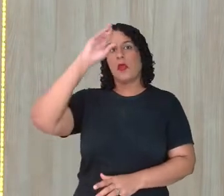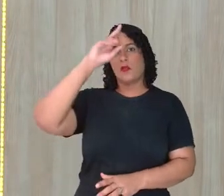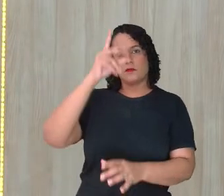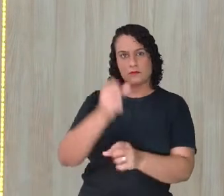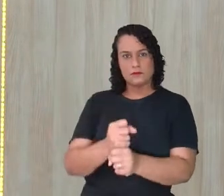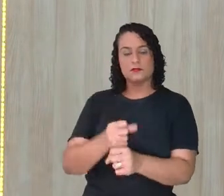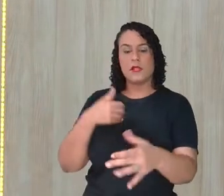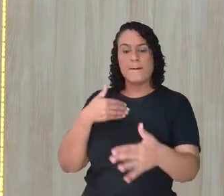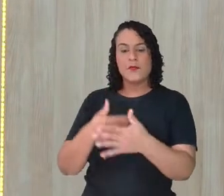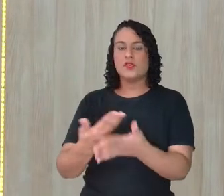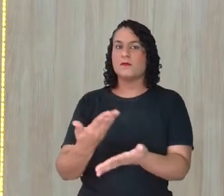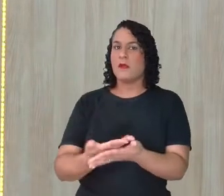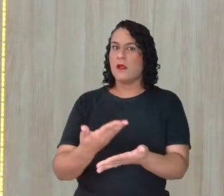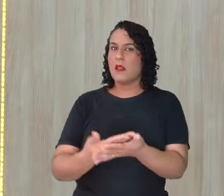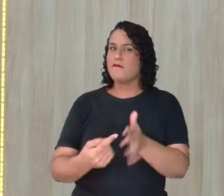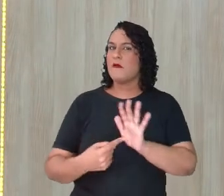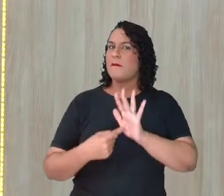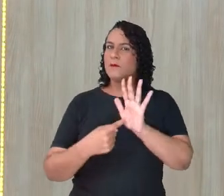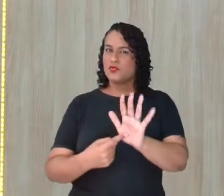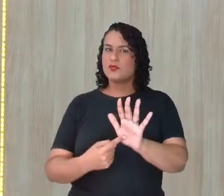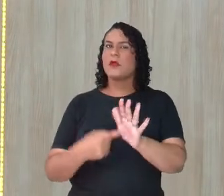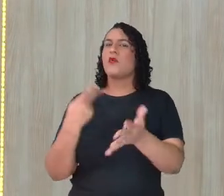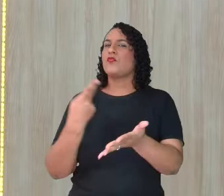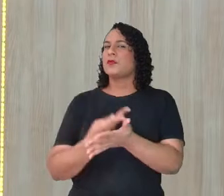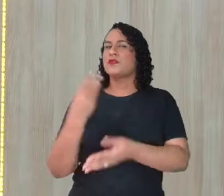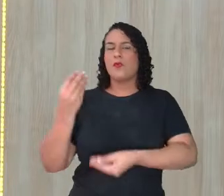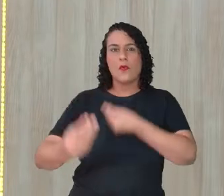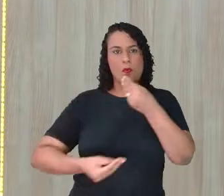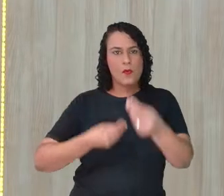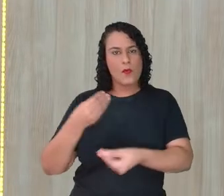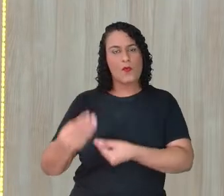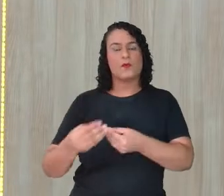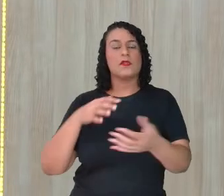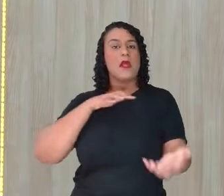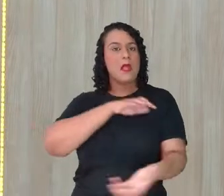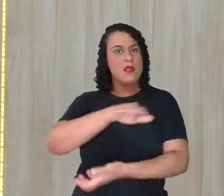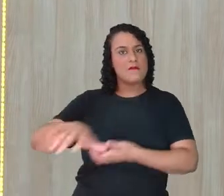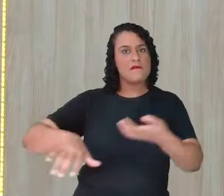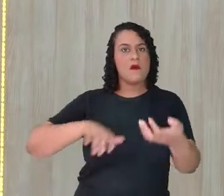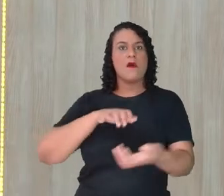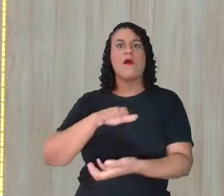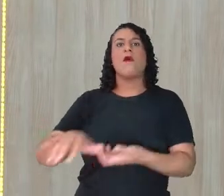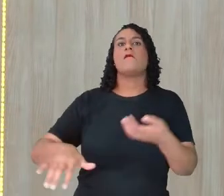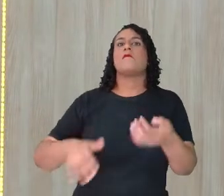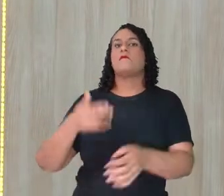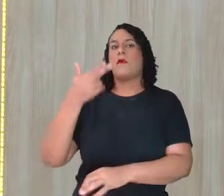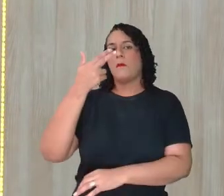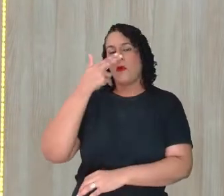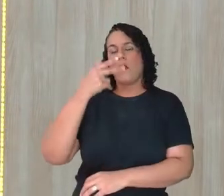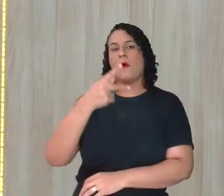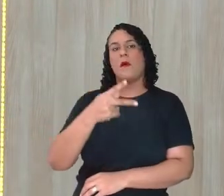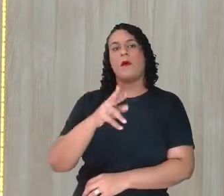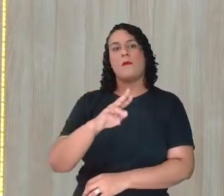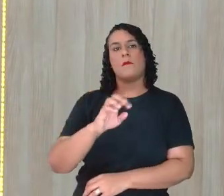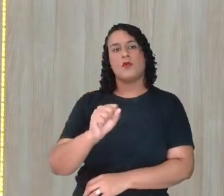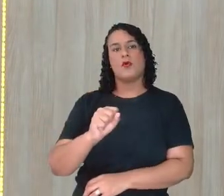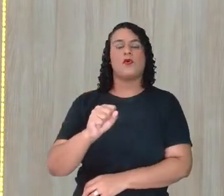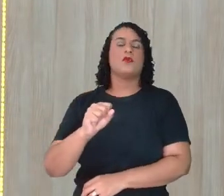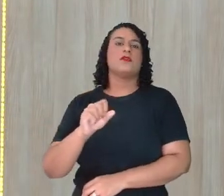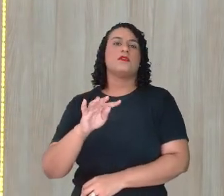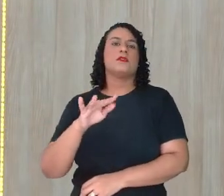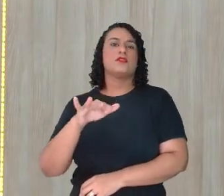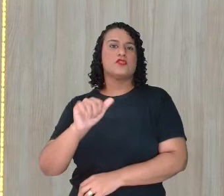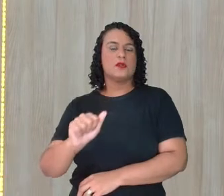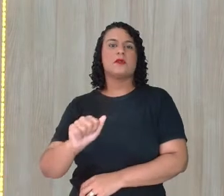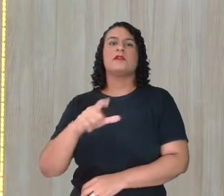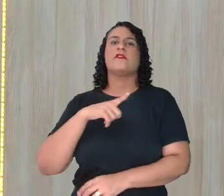aulas, vamos trabalhar aqui a Reforma Protestante. Então, a Reforma Protestante vai contribuir para uma divisão ali entre